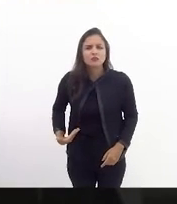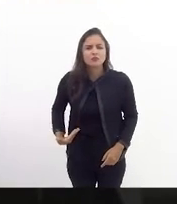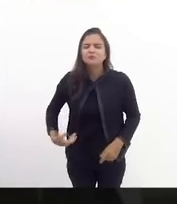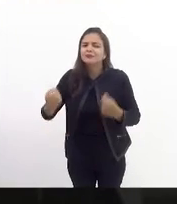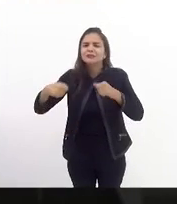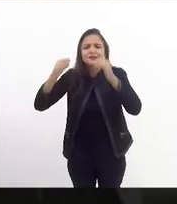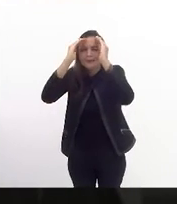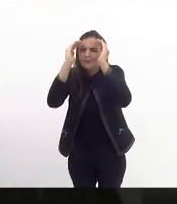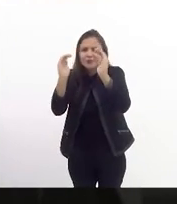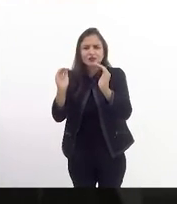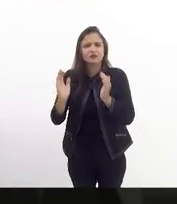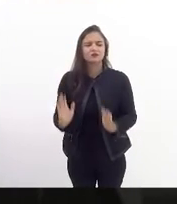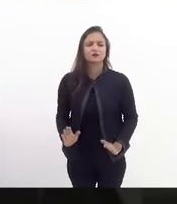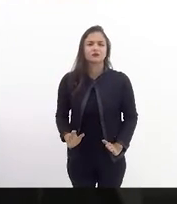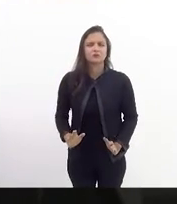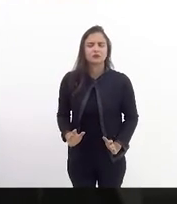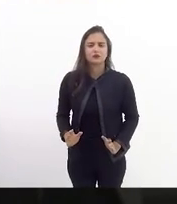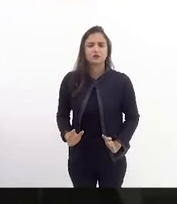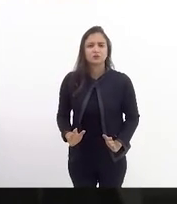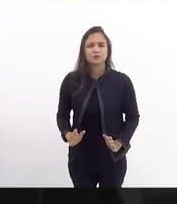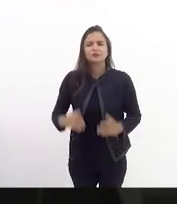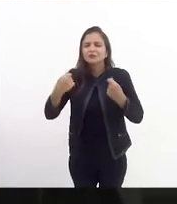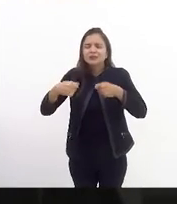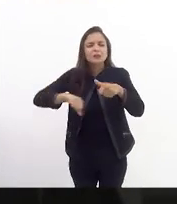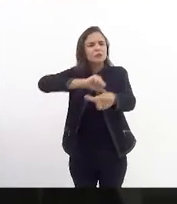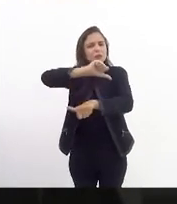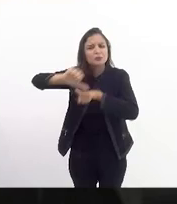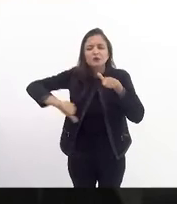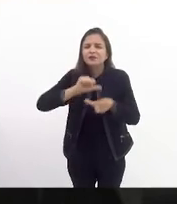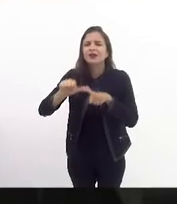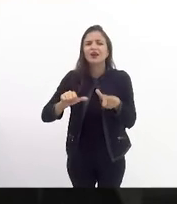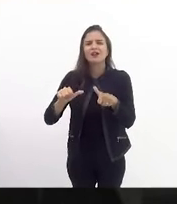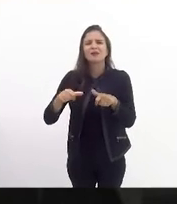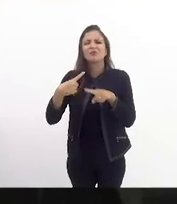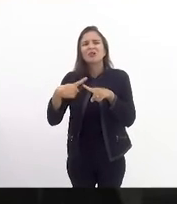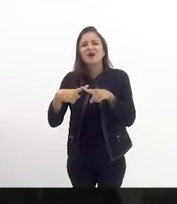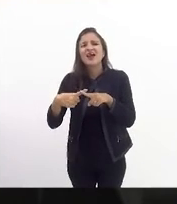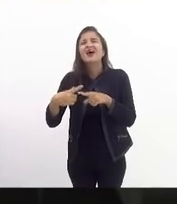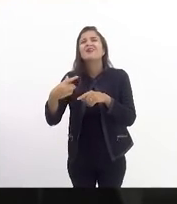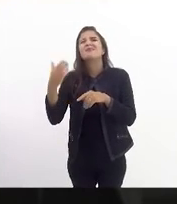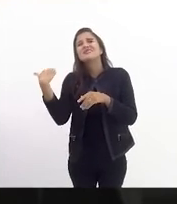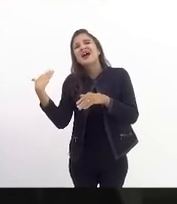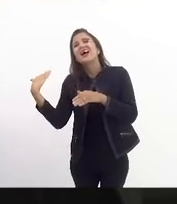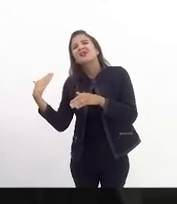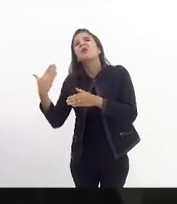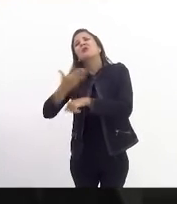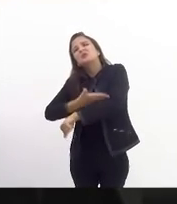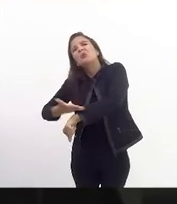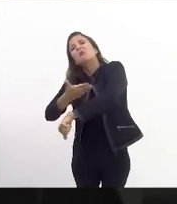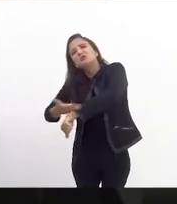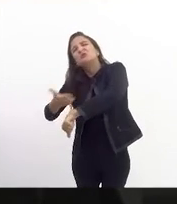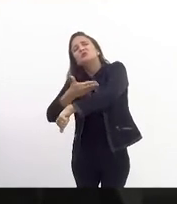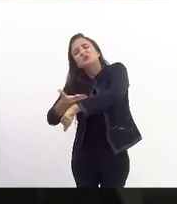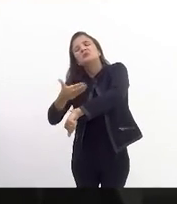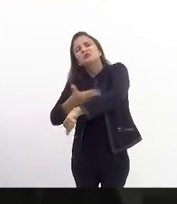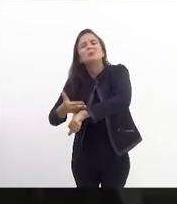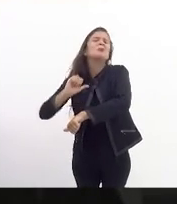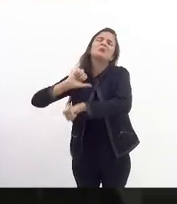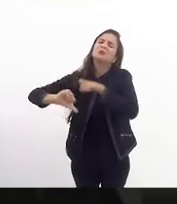coisa pública, para mudar hábitos e costumes.